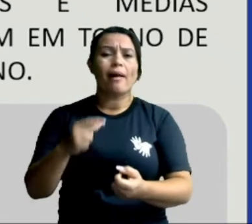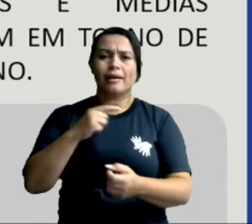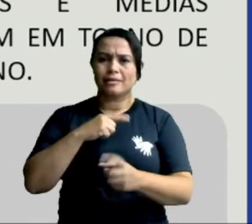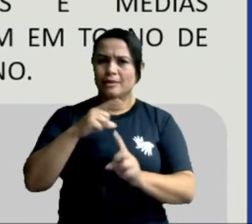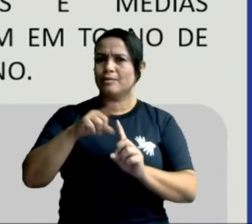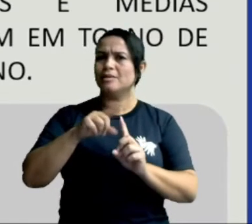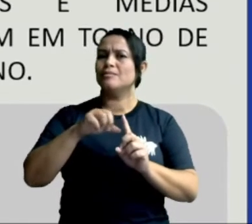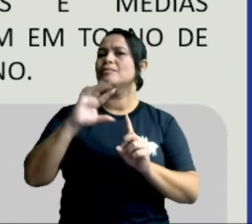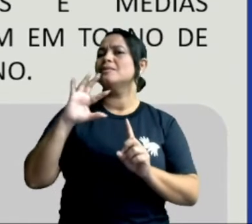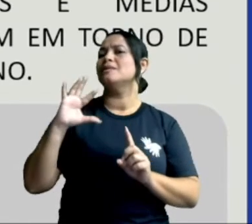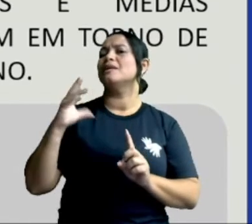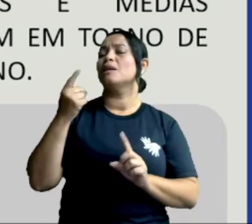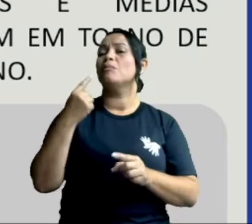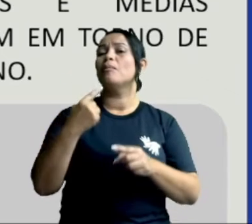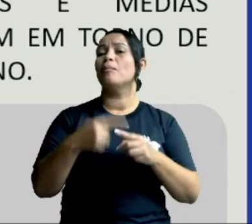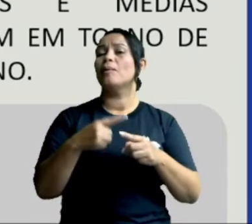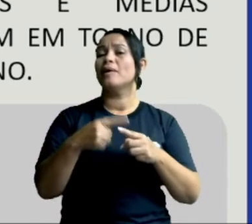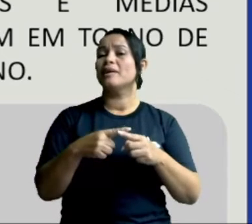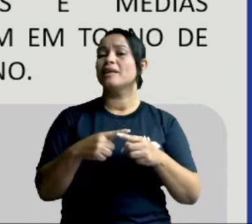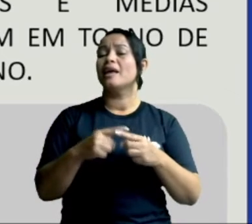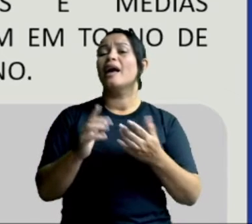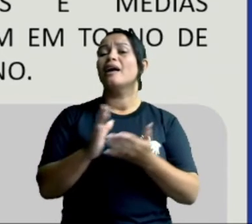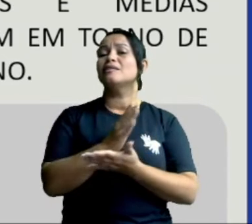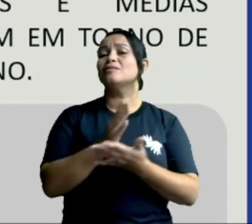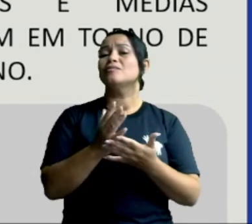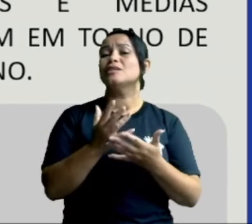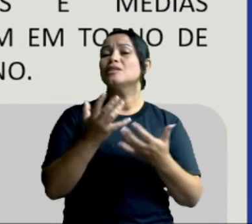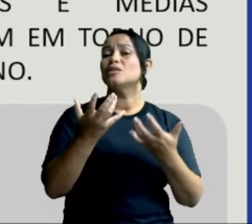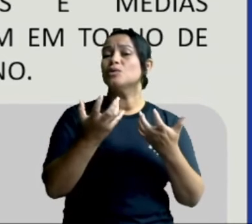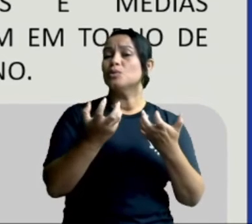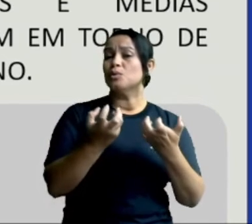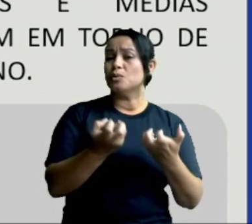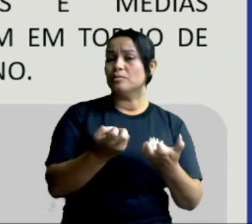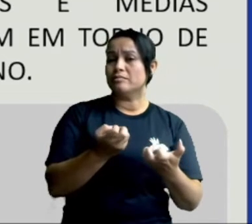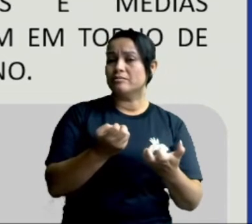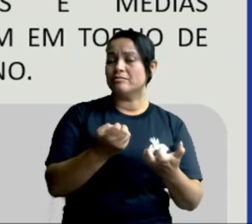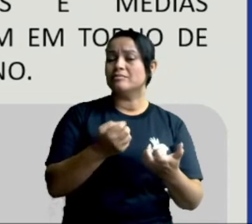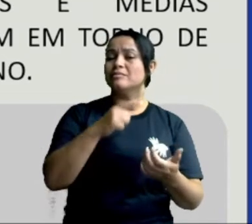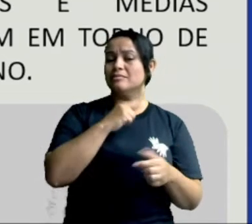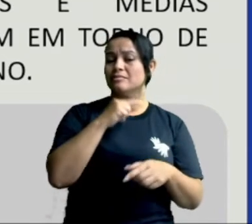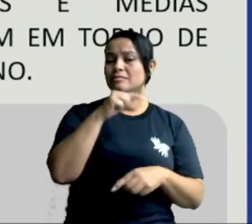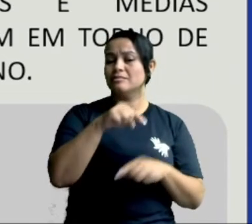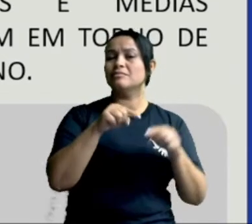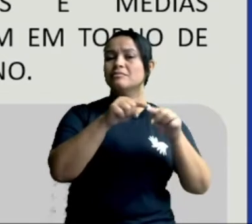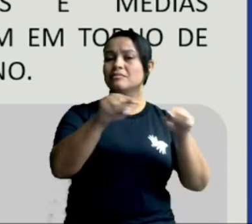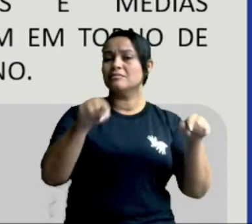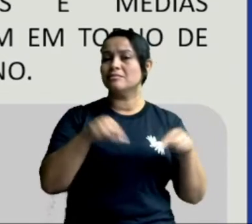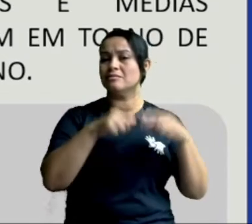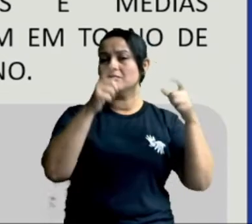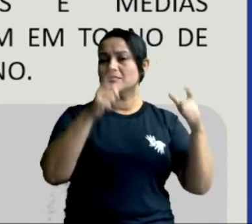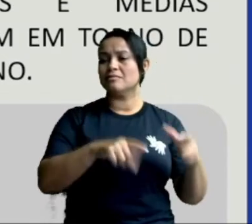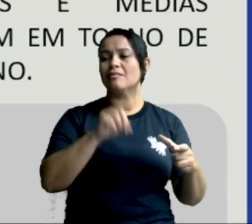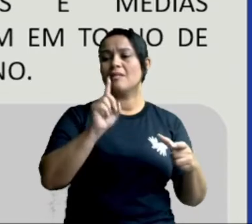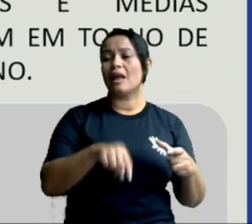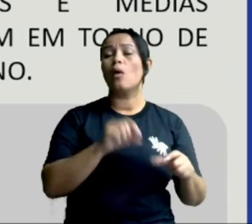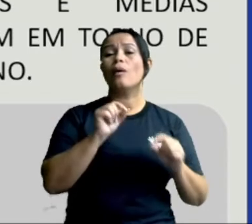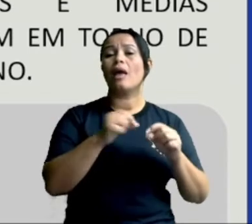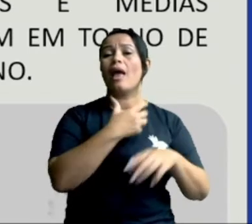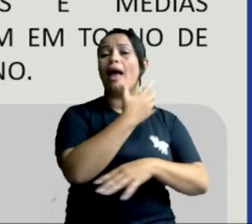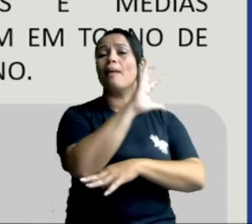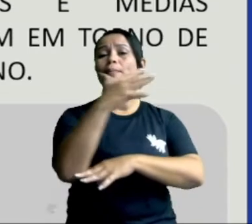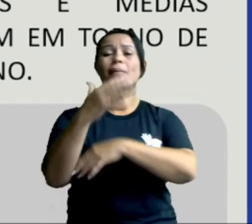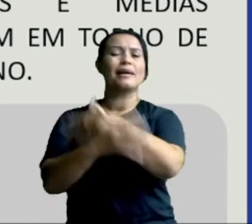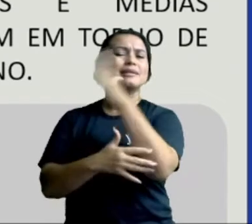de clima em virtude da baixa umidade existente na região tão lembra ó é uma paisagem